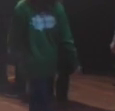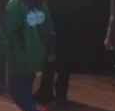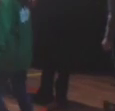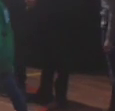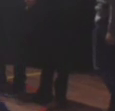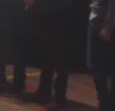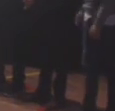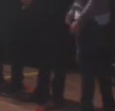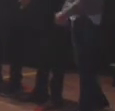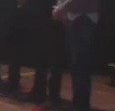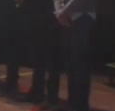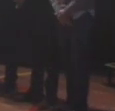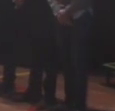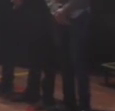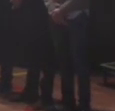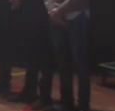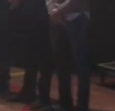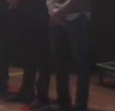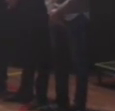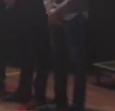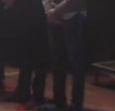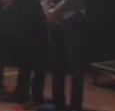No remo, Afonso Costa.